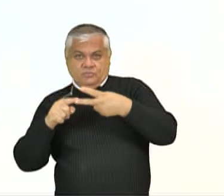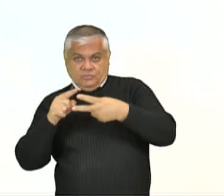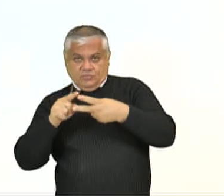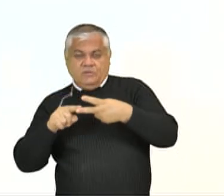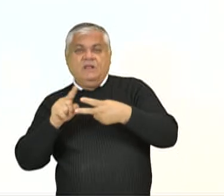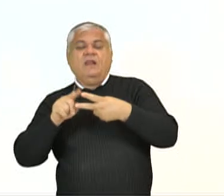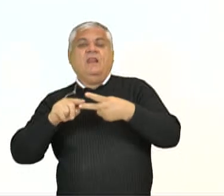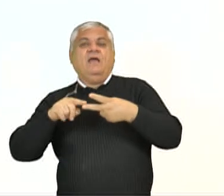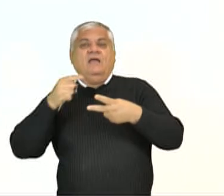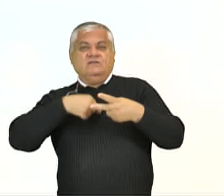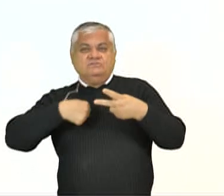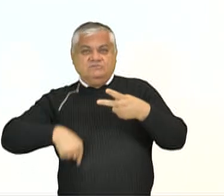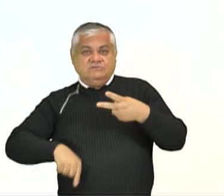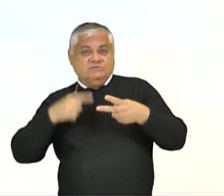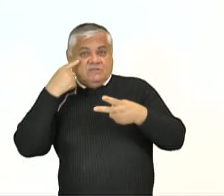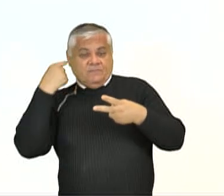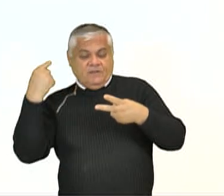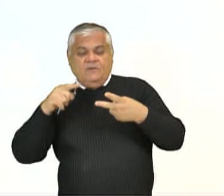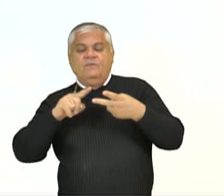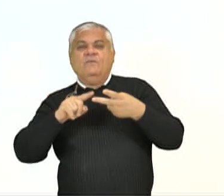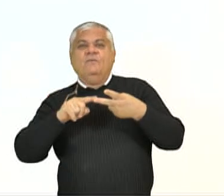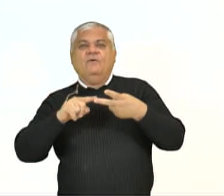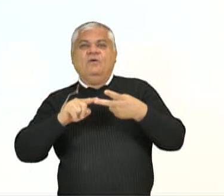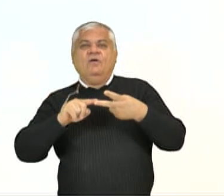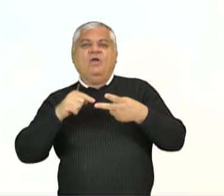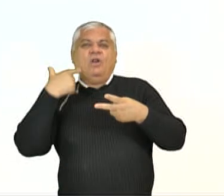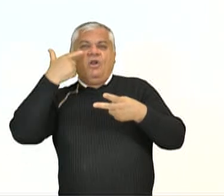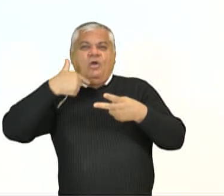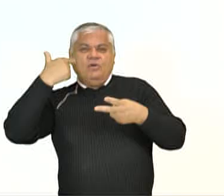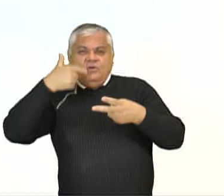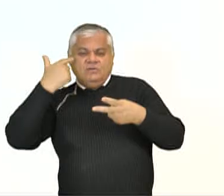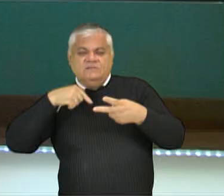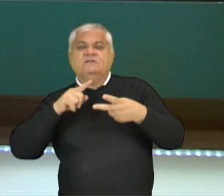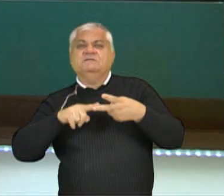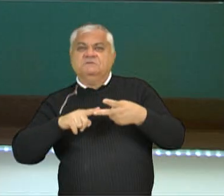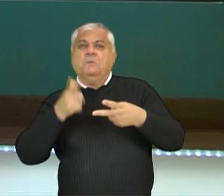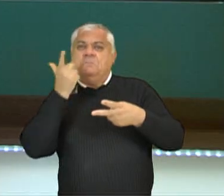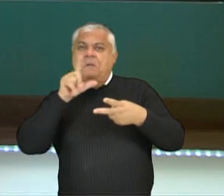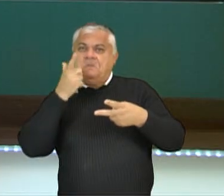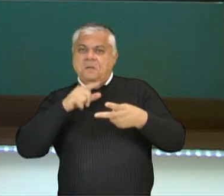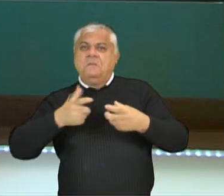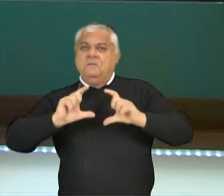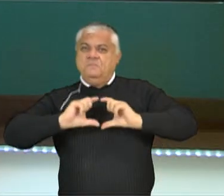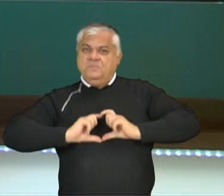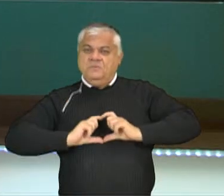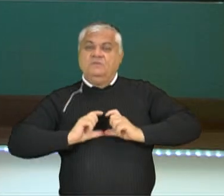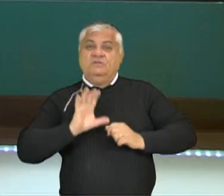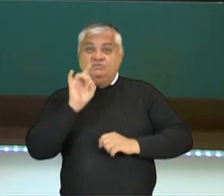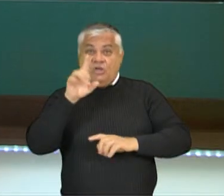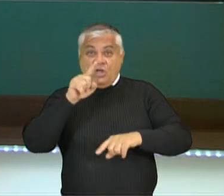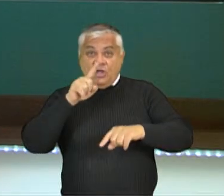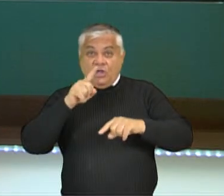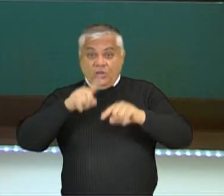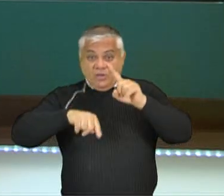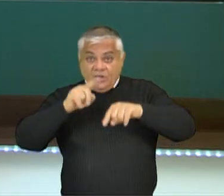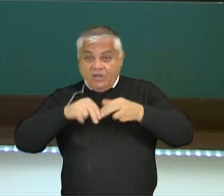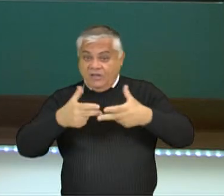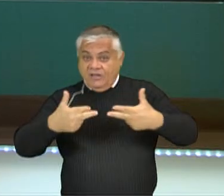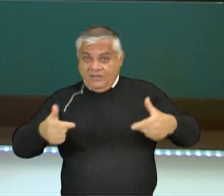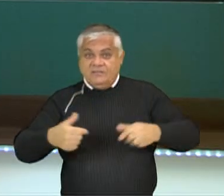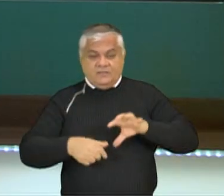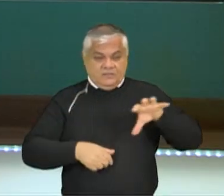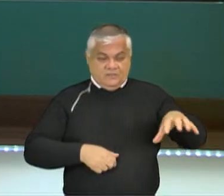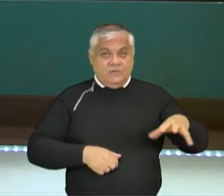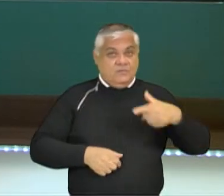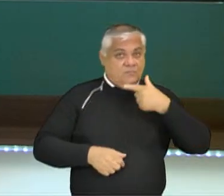e Londres 2012. Então isso prova que o esporte ele não é forte só numa modalidade, em um aspecto, como feminino e